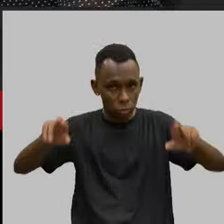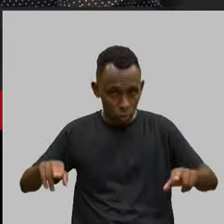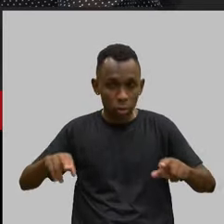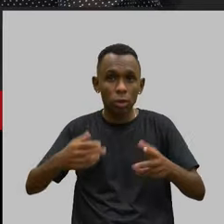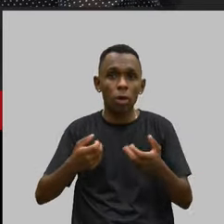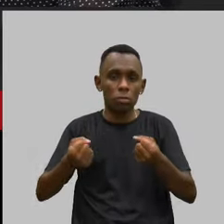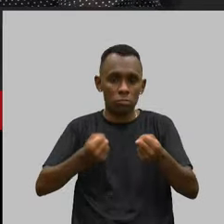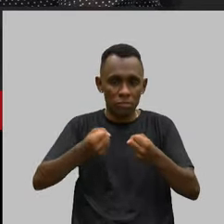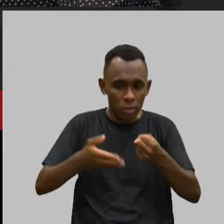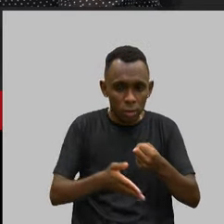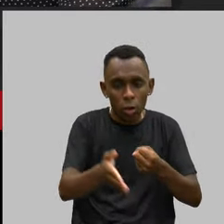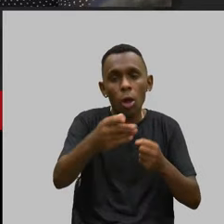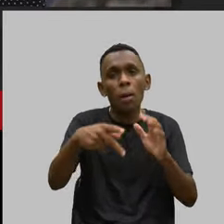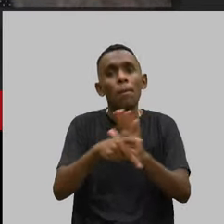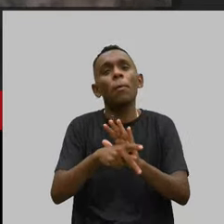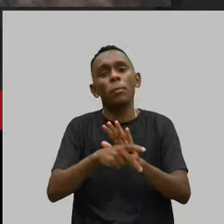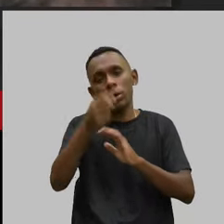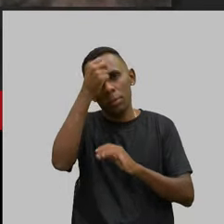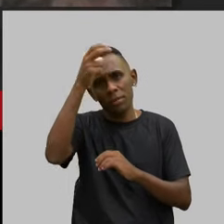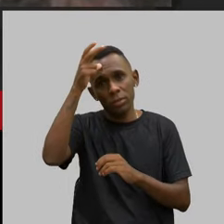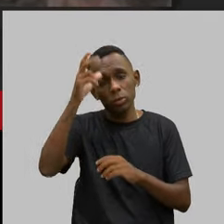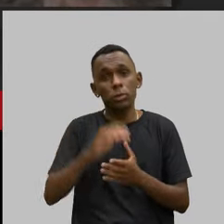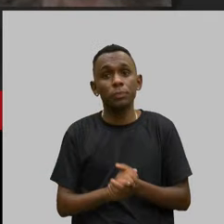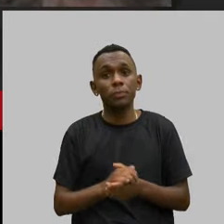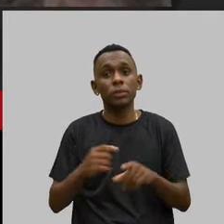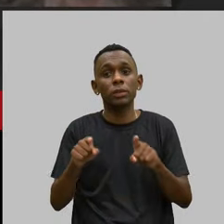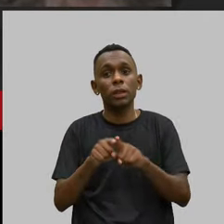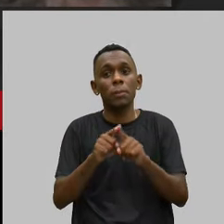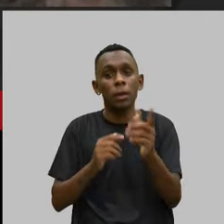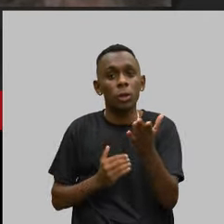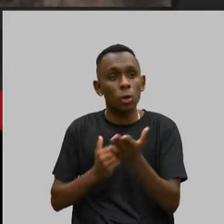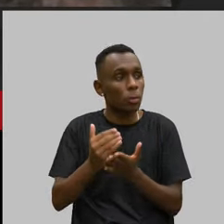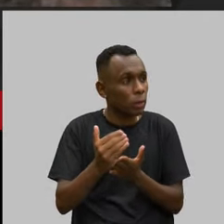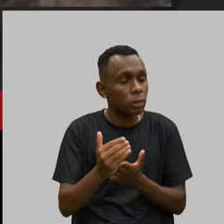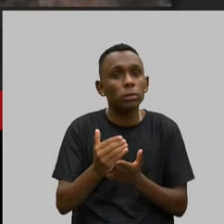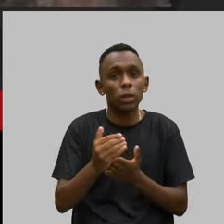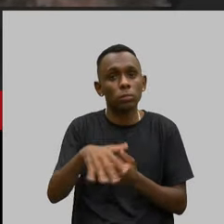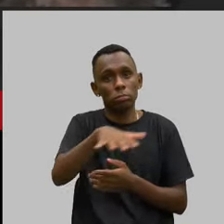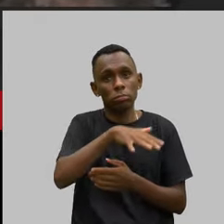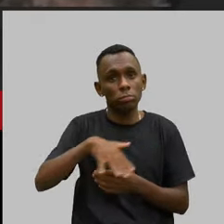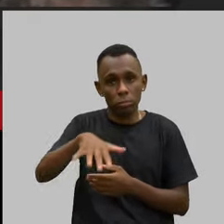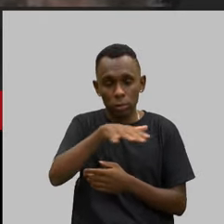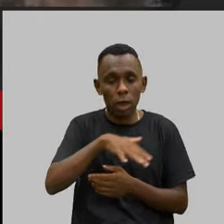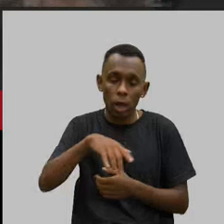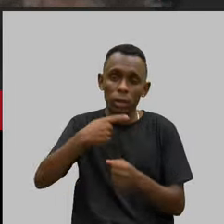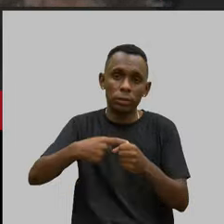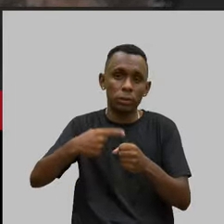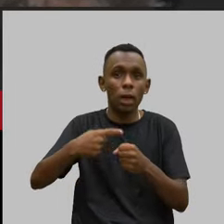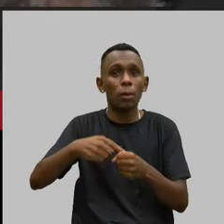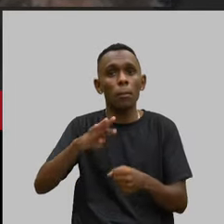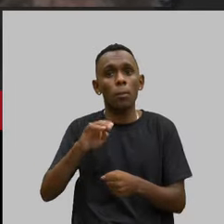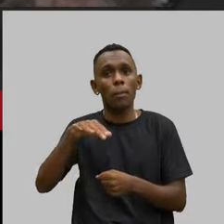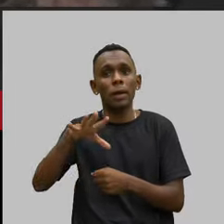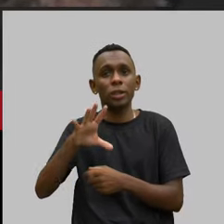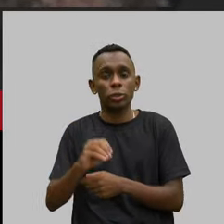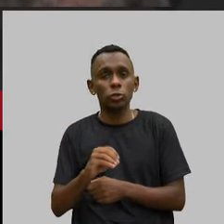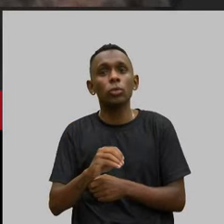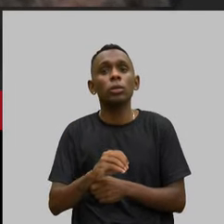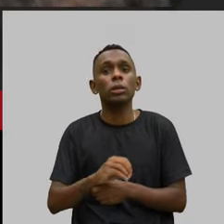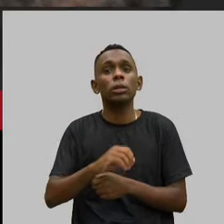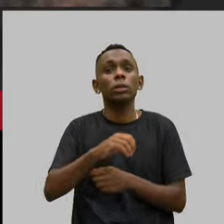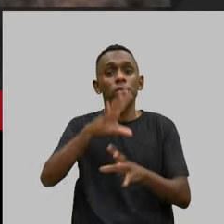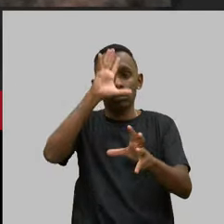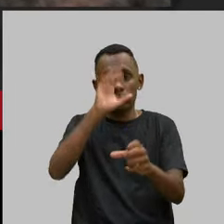as frotas municipais a gente teve o início das obras do distrito industrial de Brumadinho que totaliza 109 190